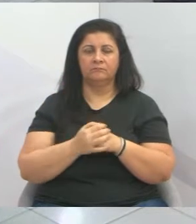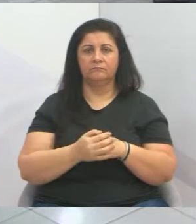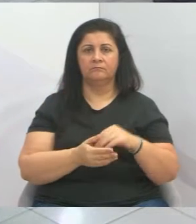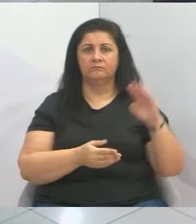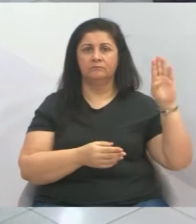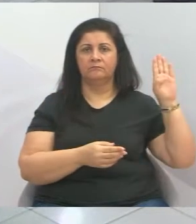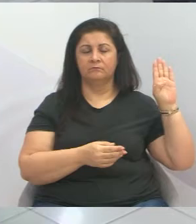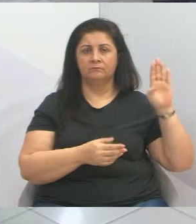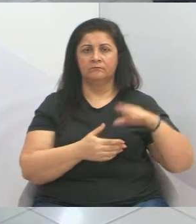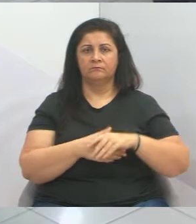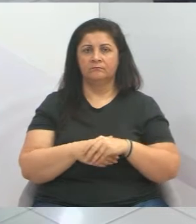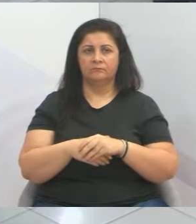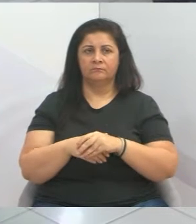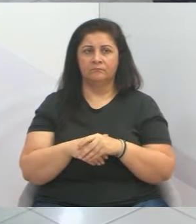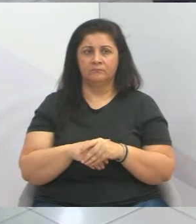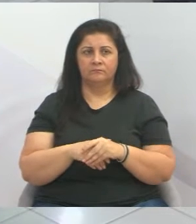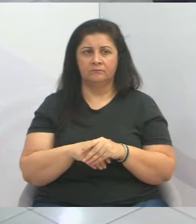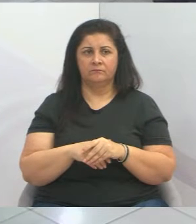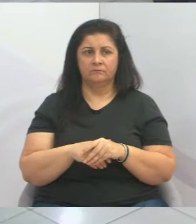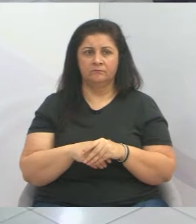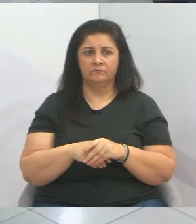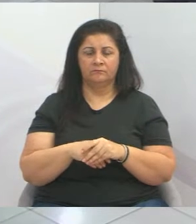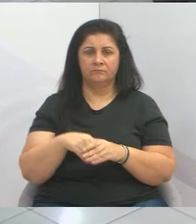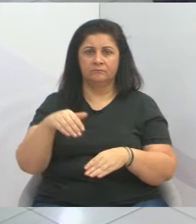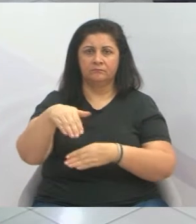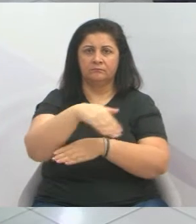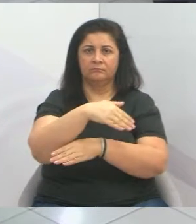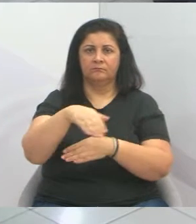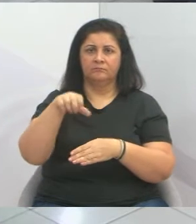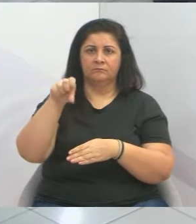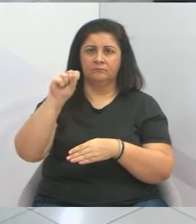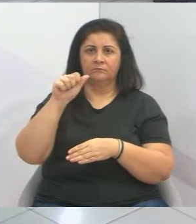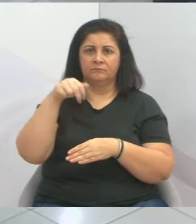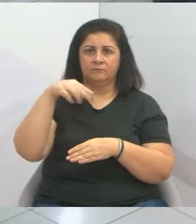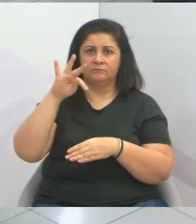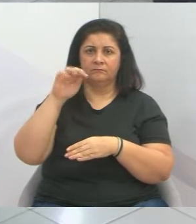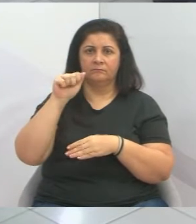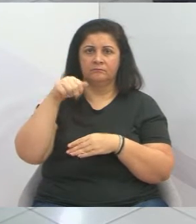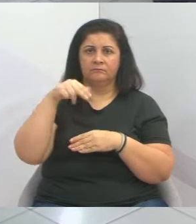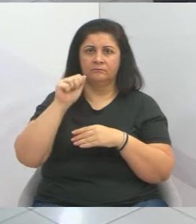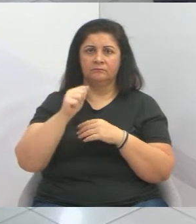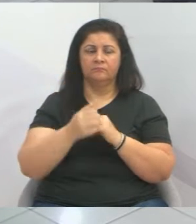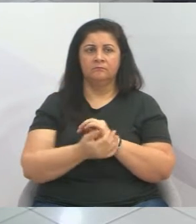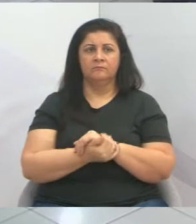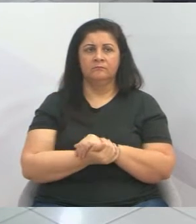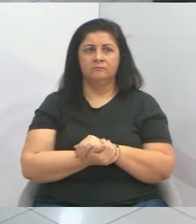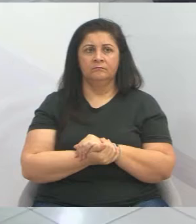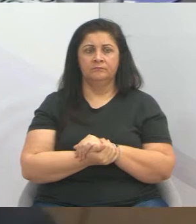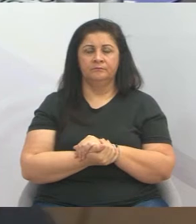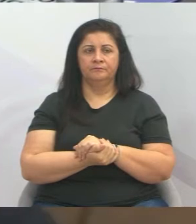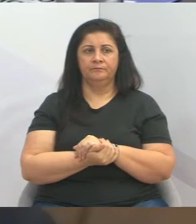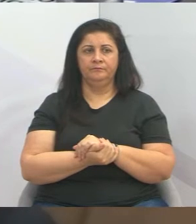e é na estrada Santana próximo ao número oitocentos no Jardim Santana